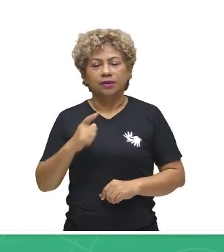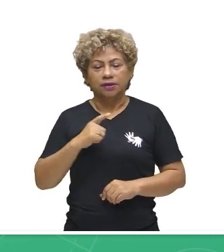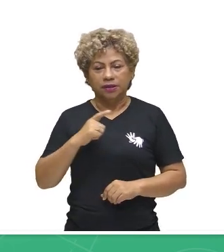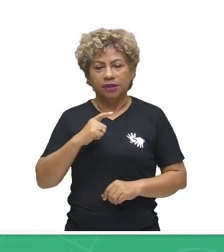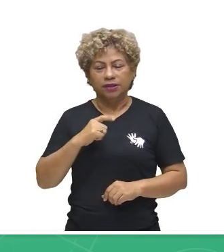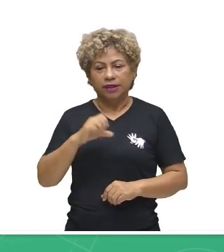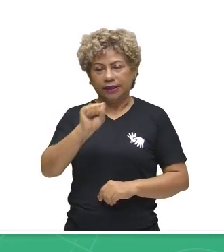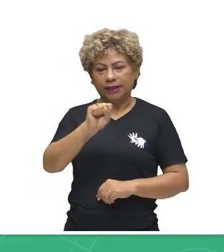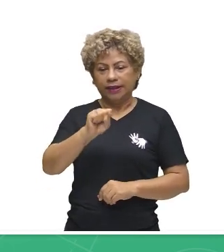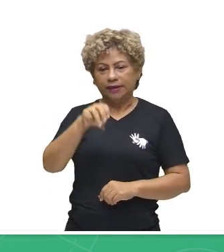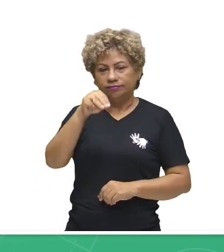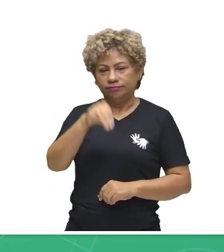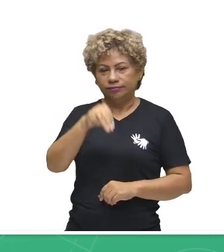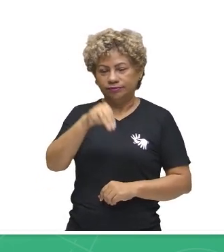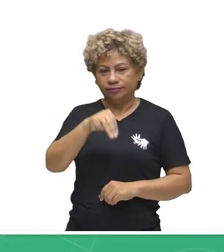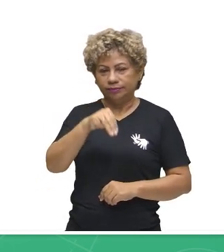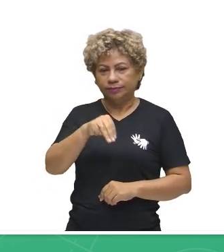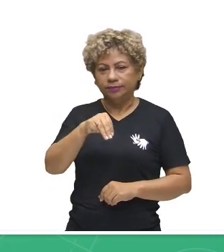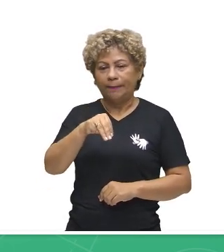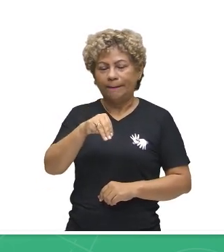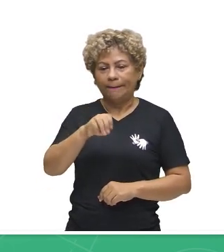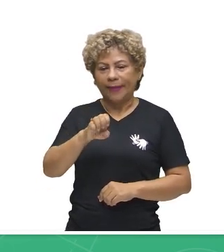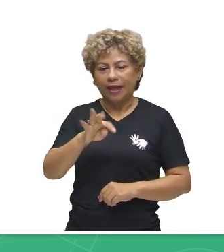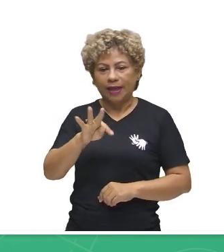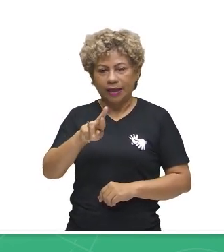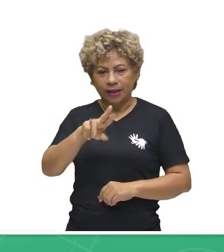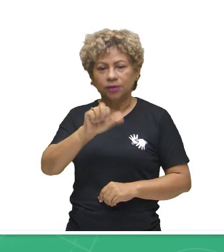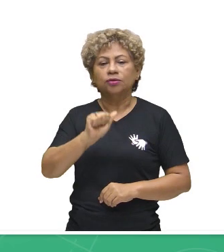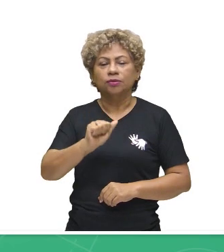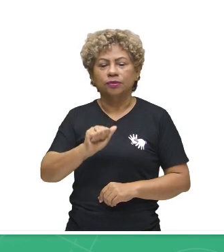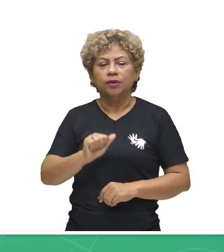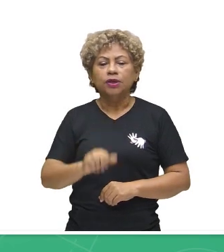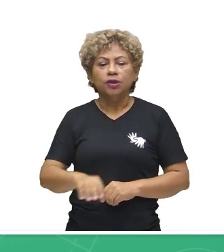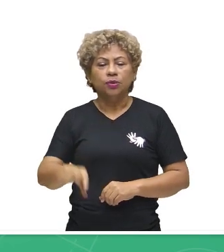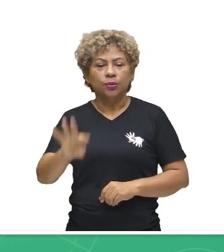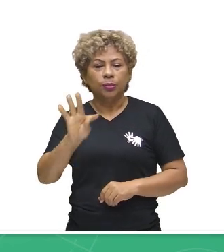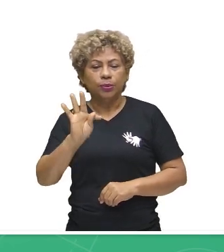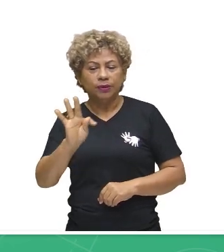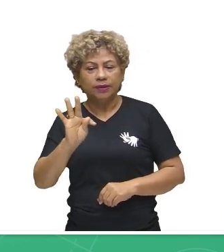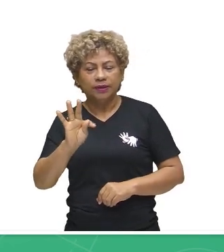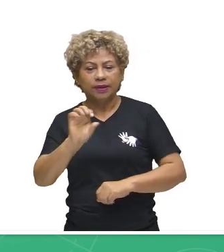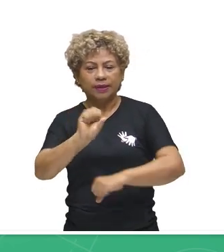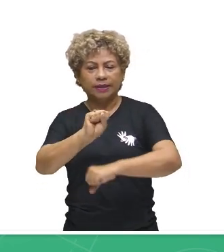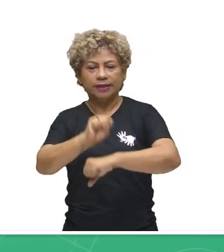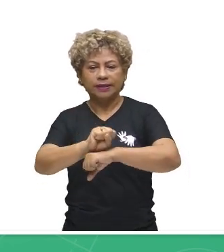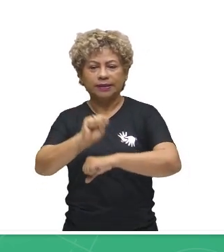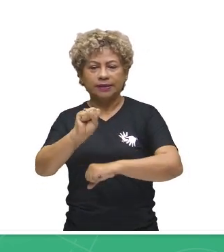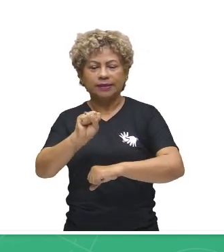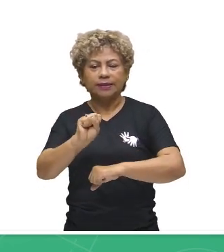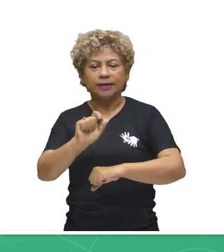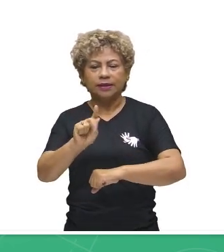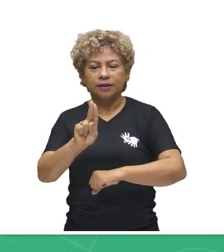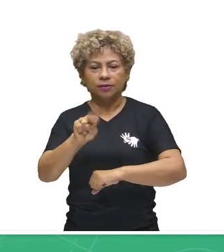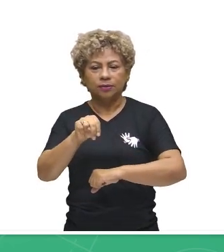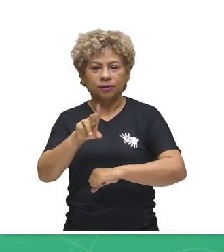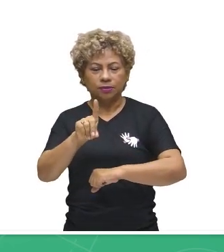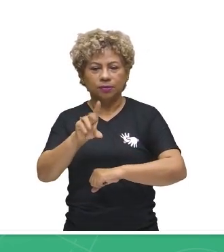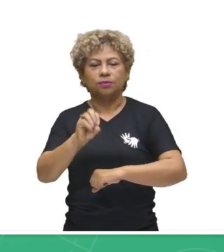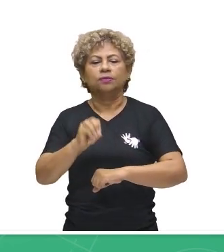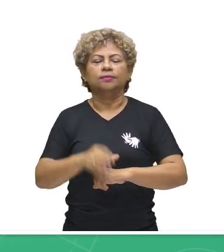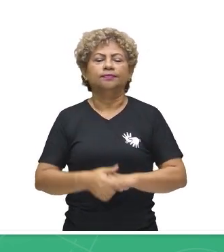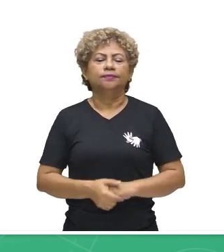segundos. Vejam, quando se inicia o movimento, nós temos quem aqui, pessoal? Temos o